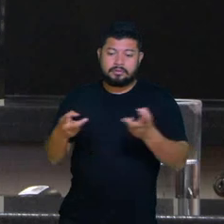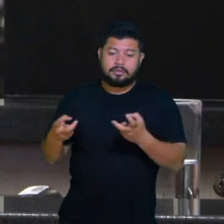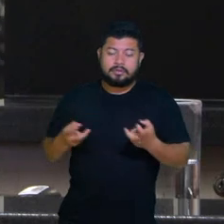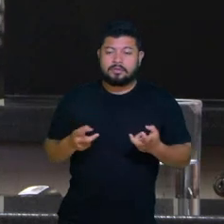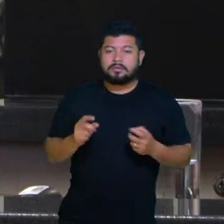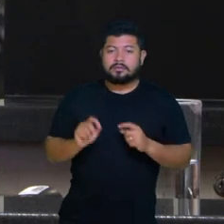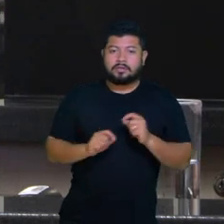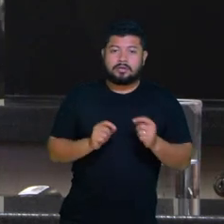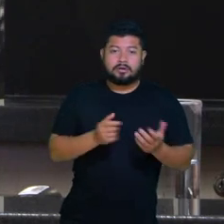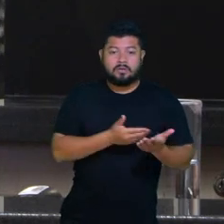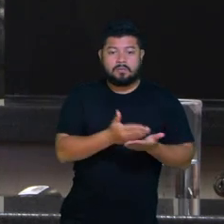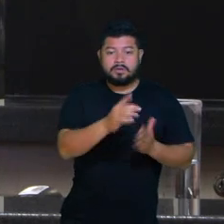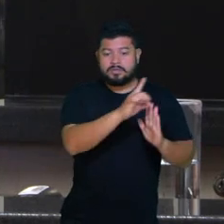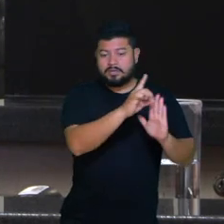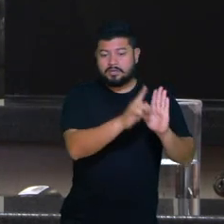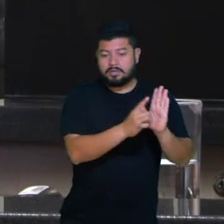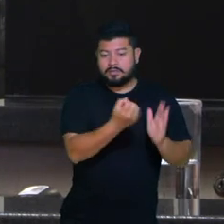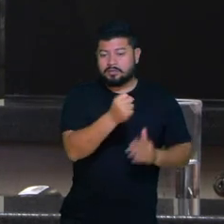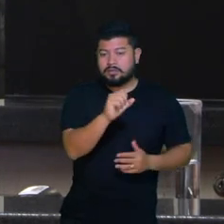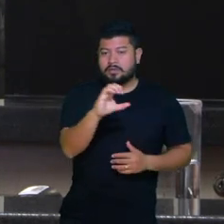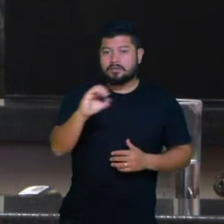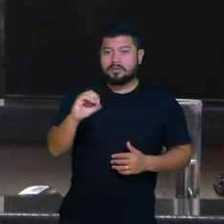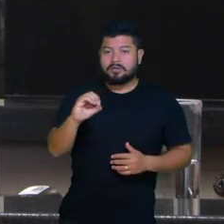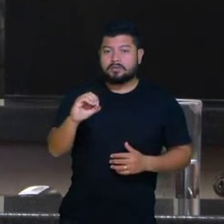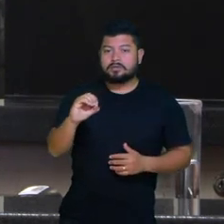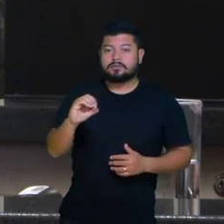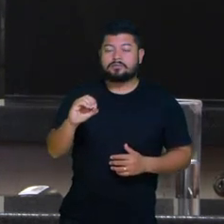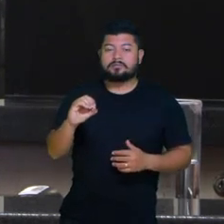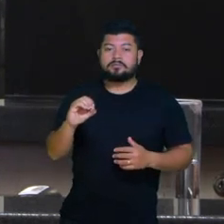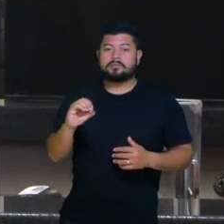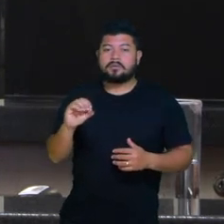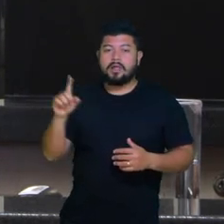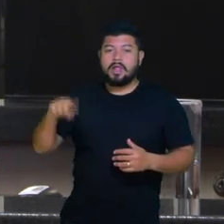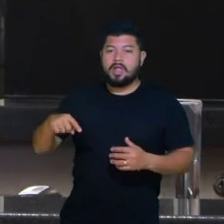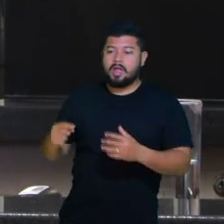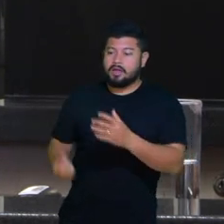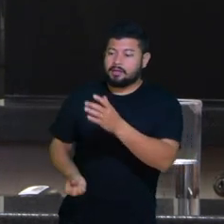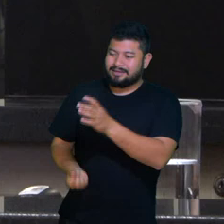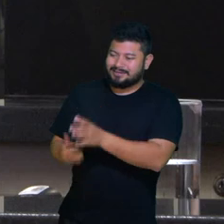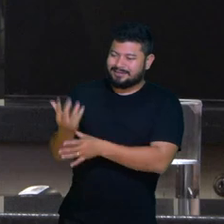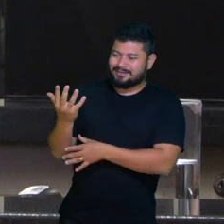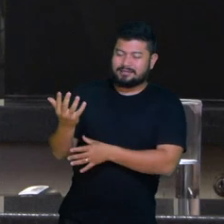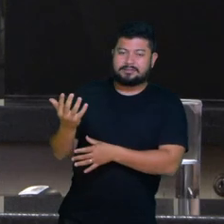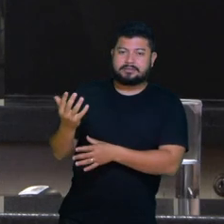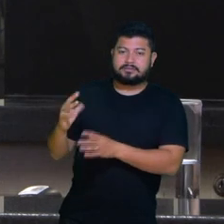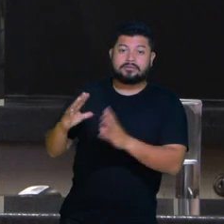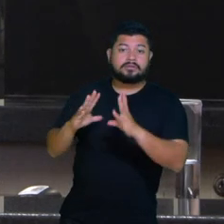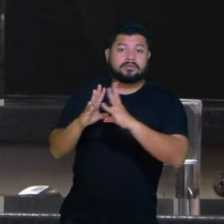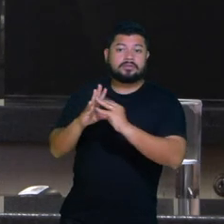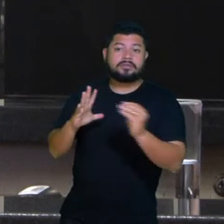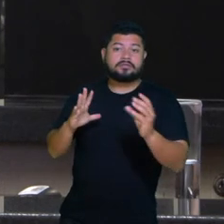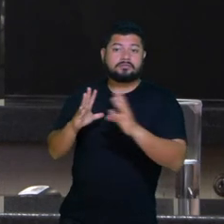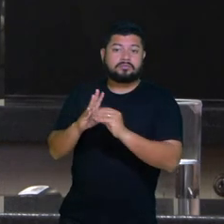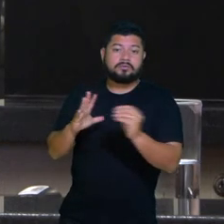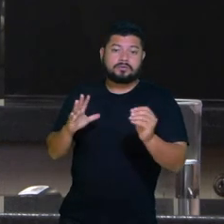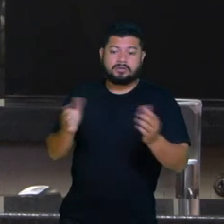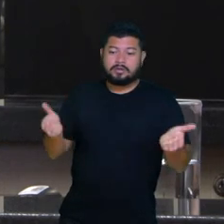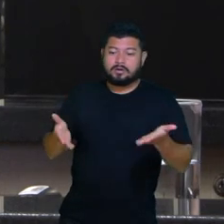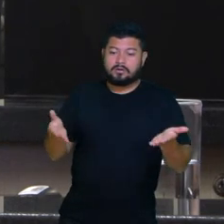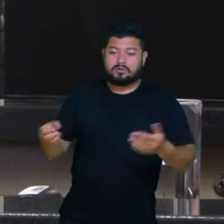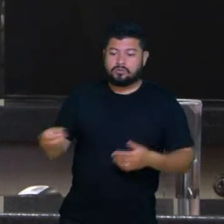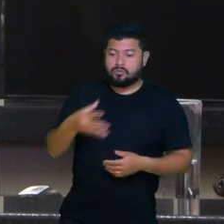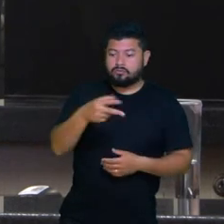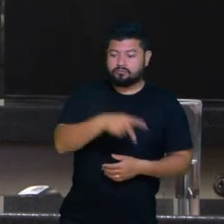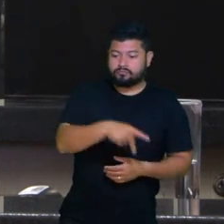década de 80 né é a construção desse modelo de de professor a partir